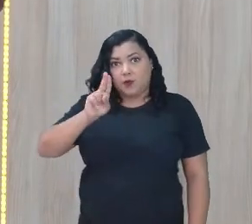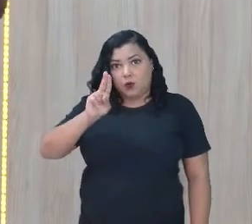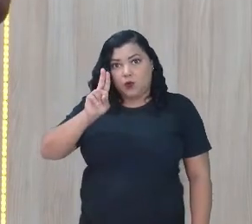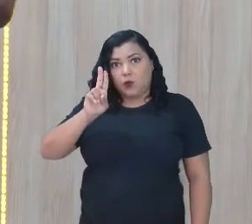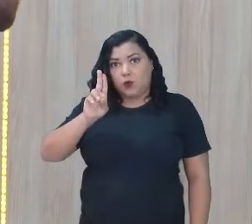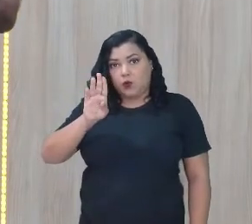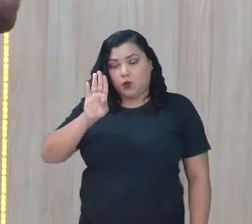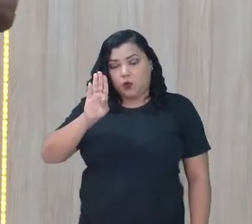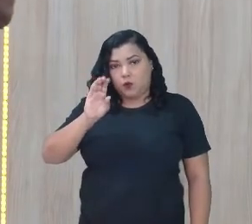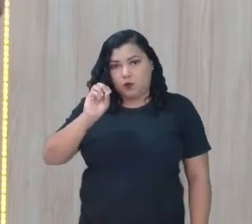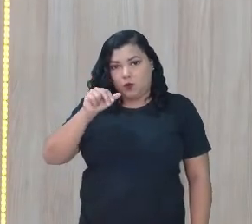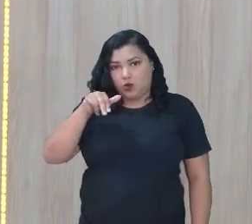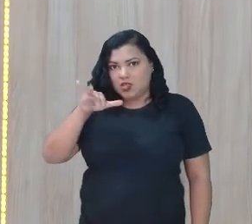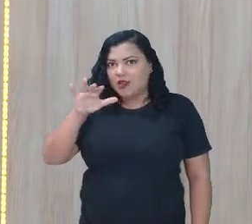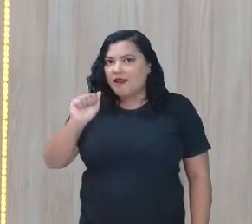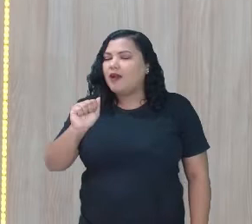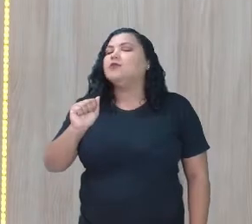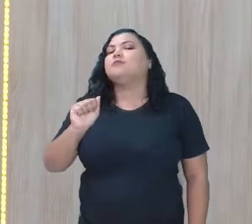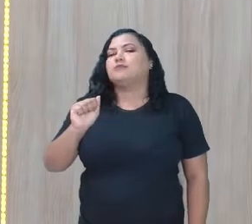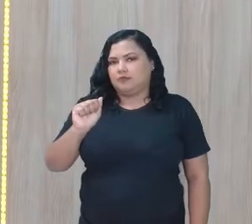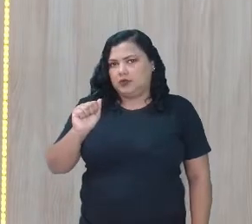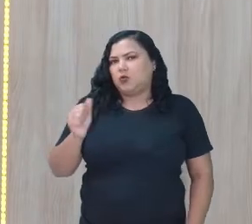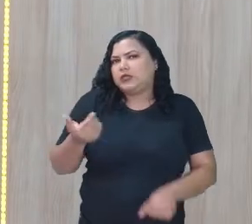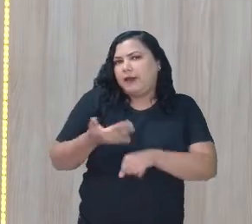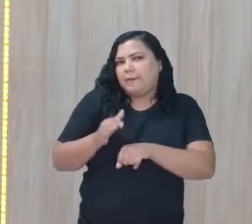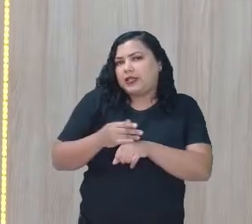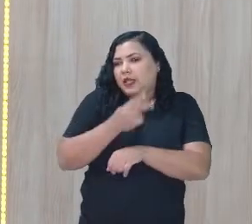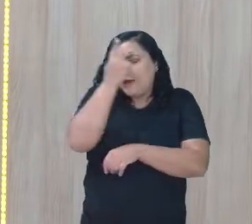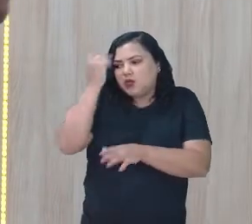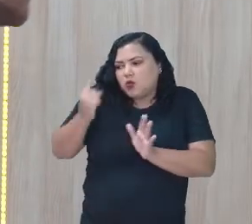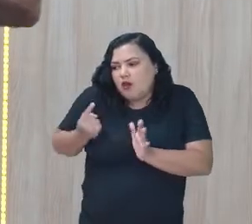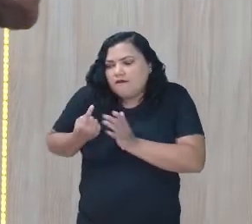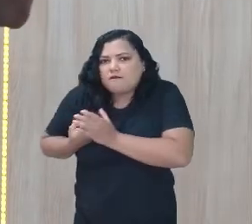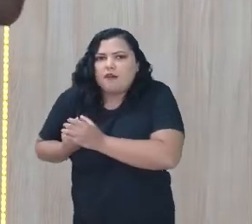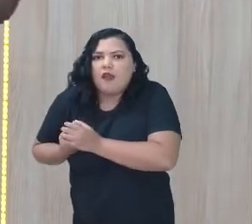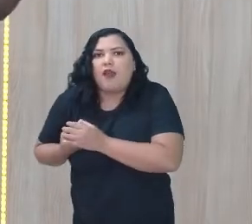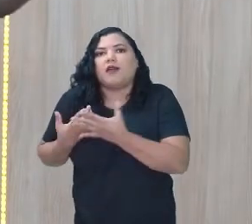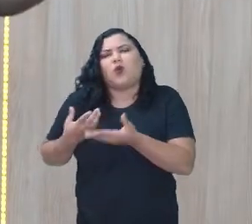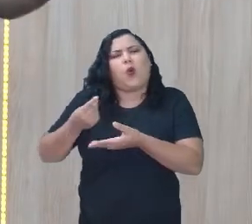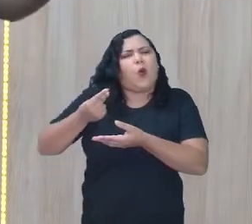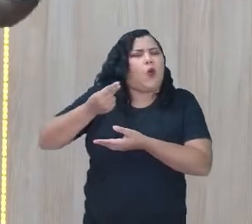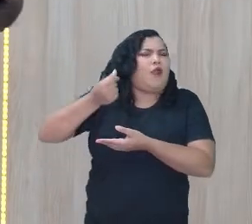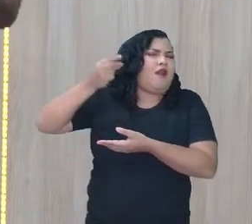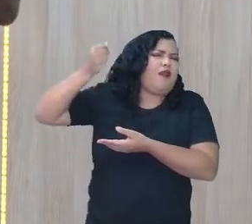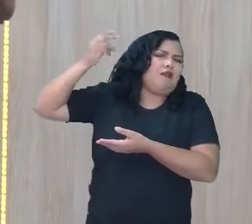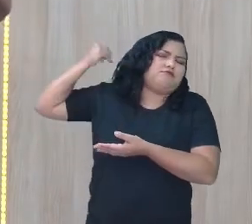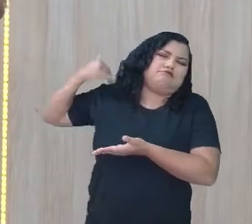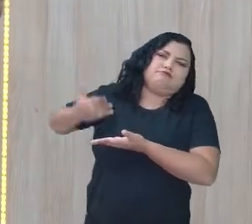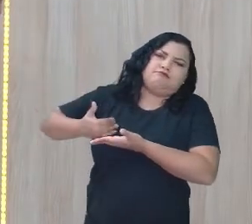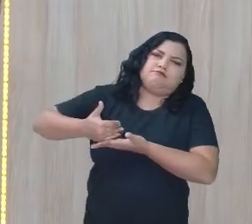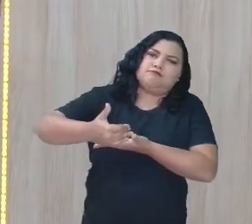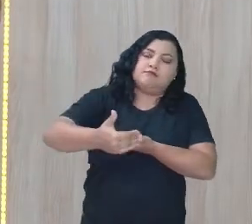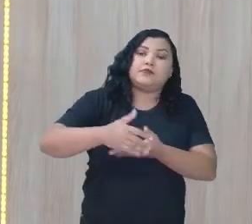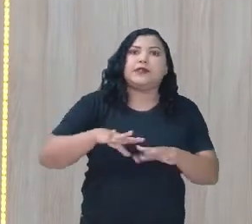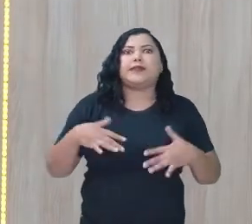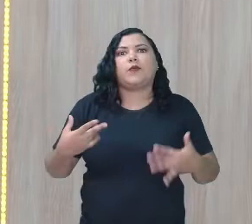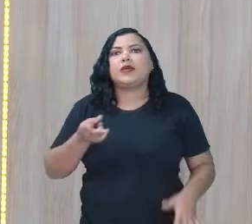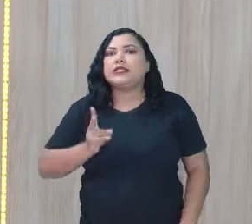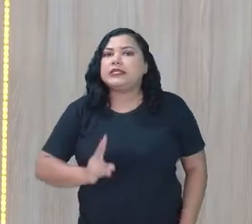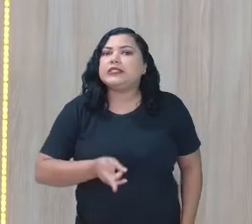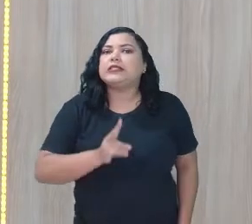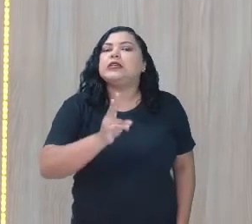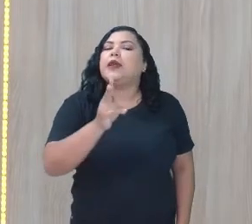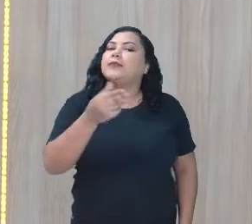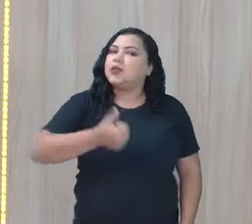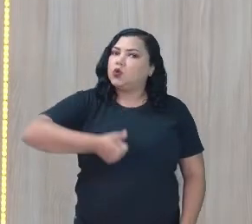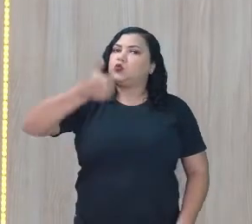as quarentenas, né, e a prática do isolamento social, ela vem desde a Idade Média e sempre são as